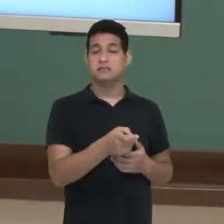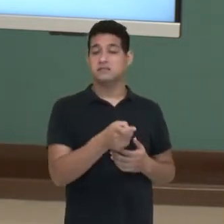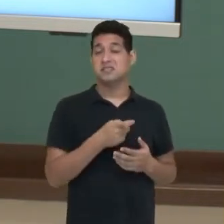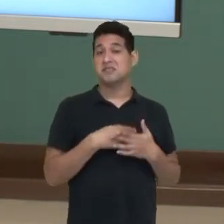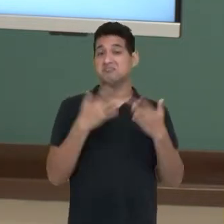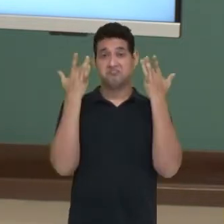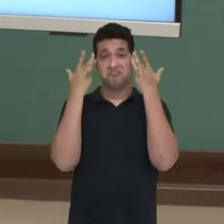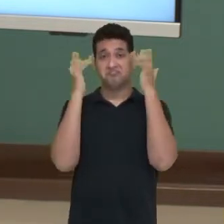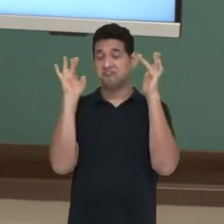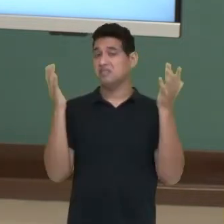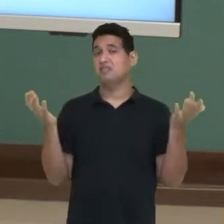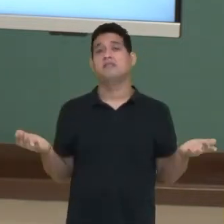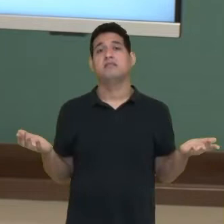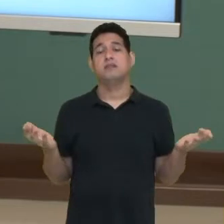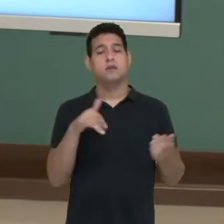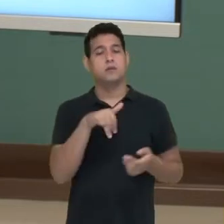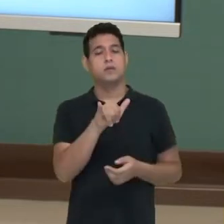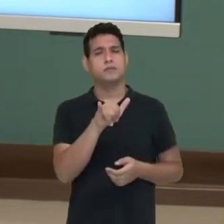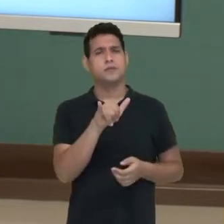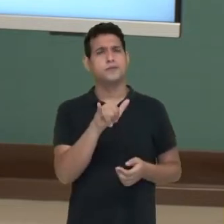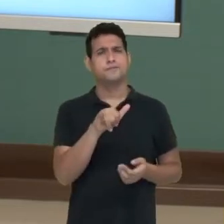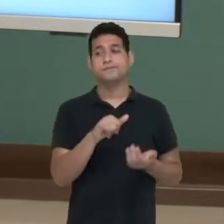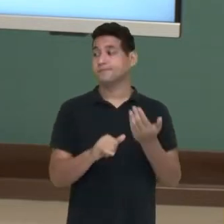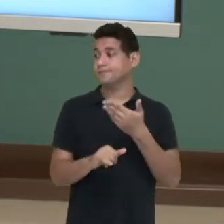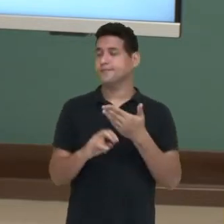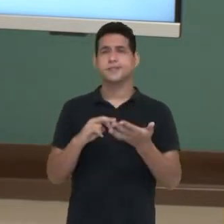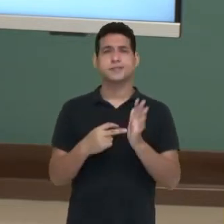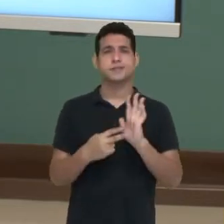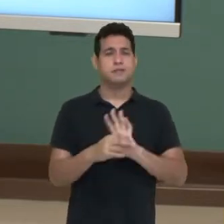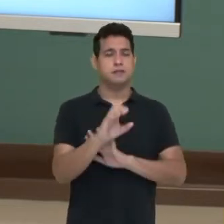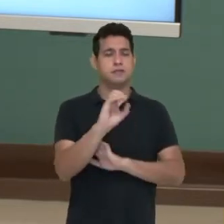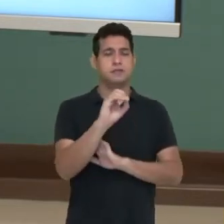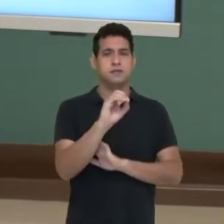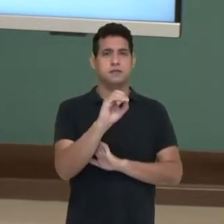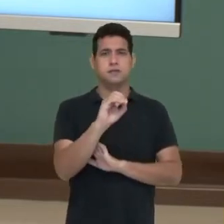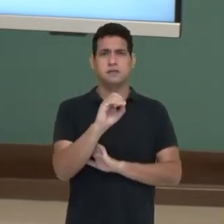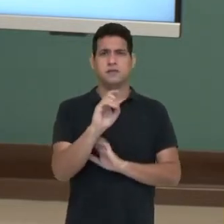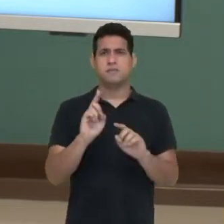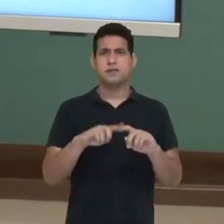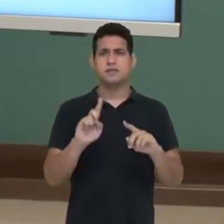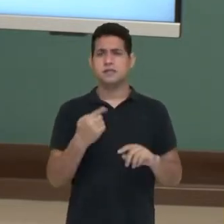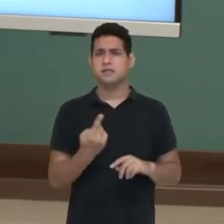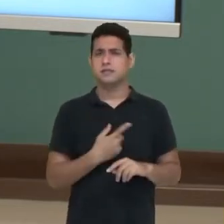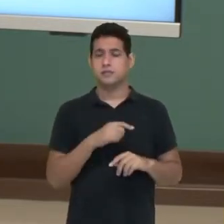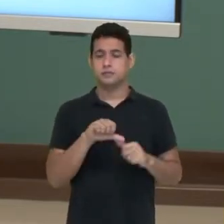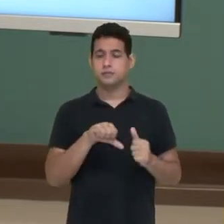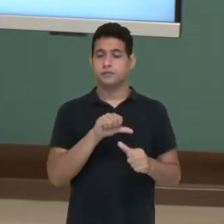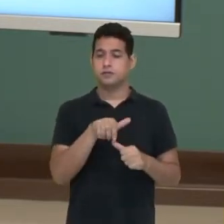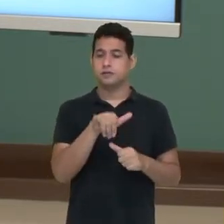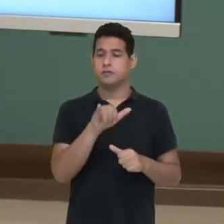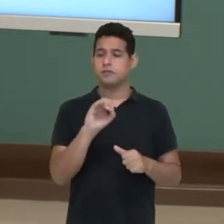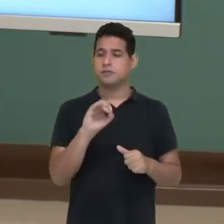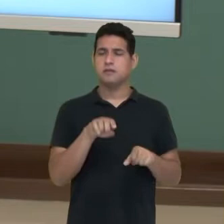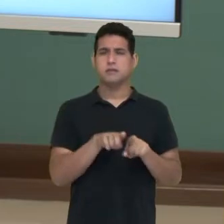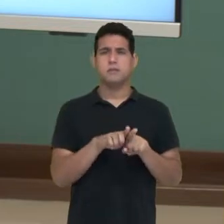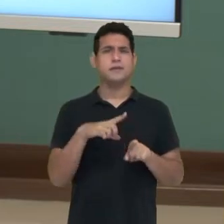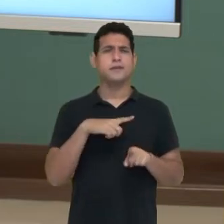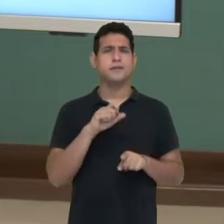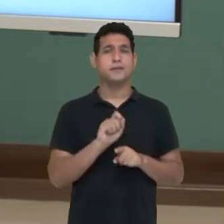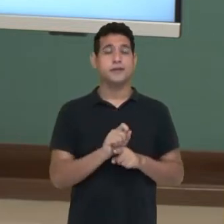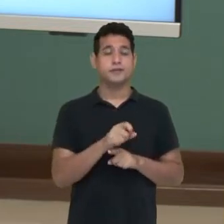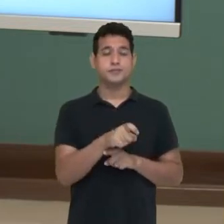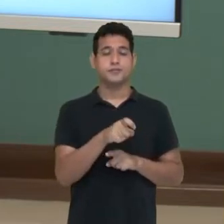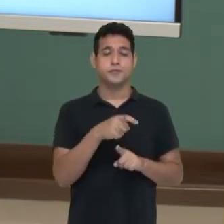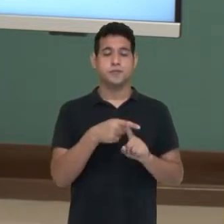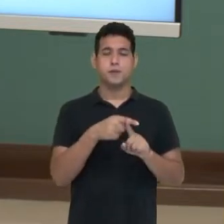não sei quem é, o y naquele caso vale 0. Então, nós trocamos o y por 0 e temos a